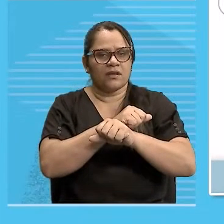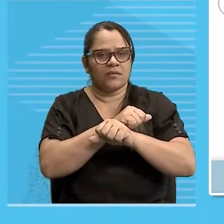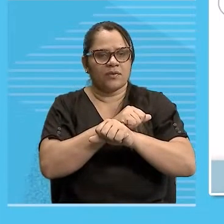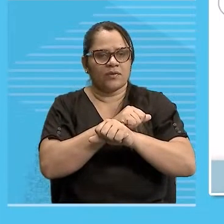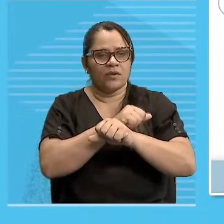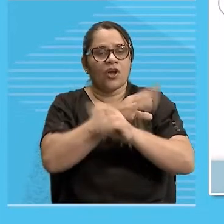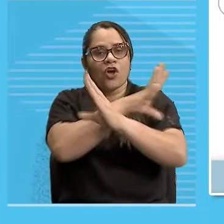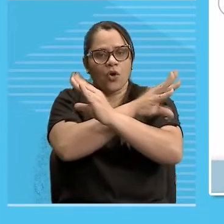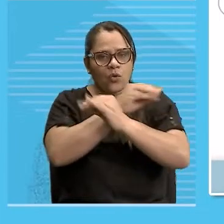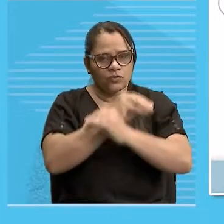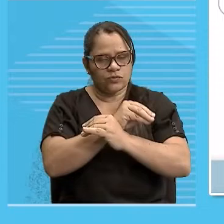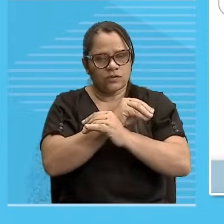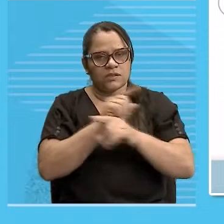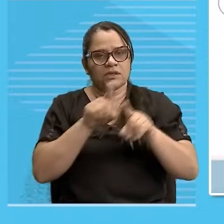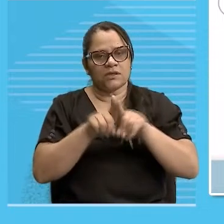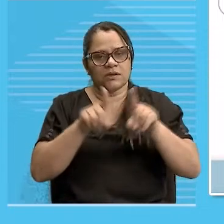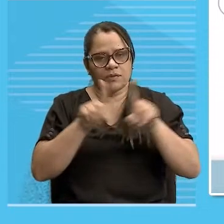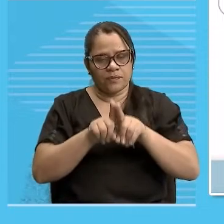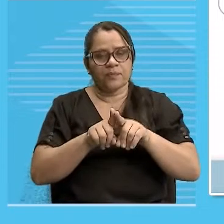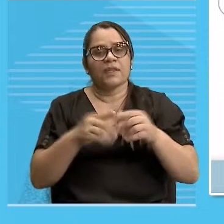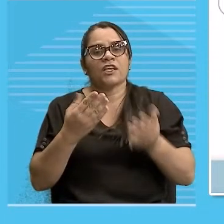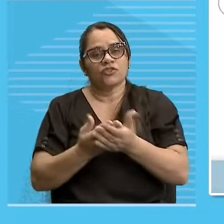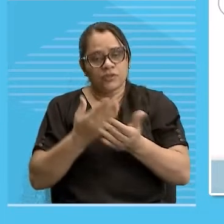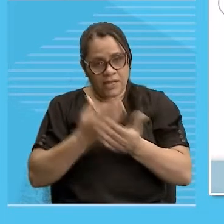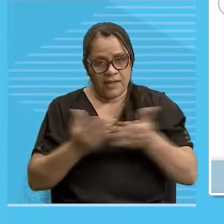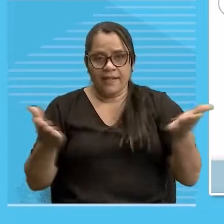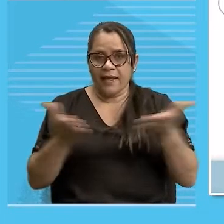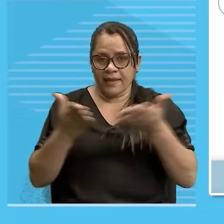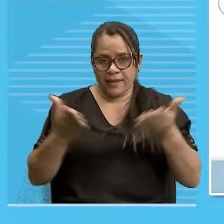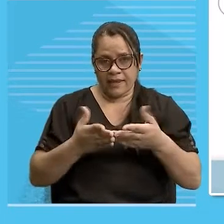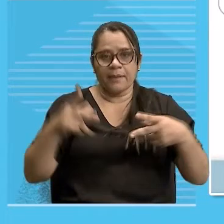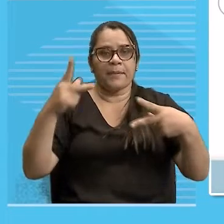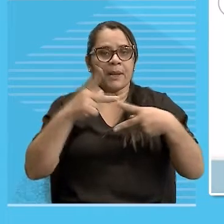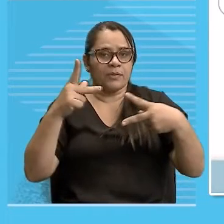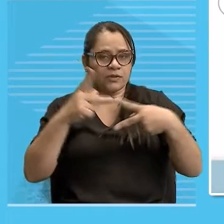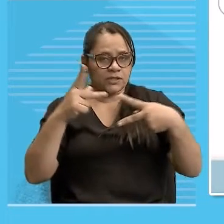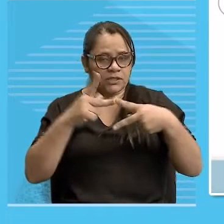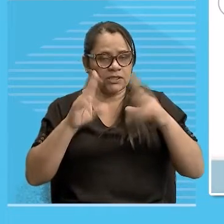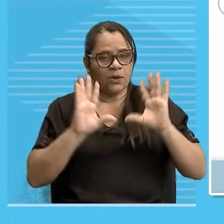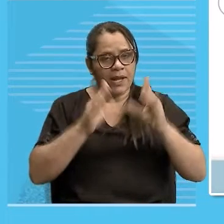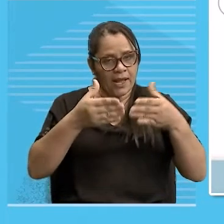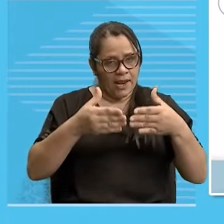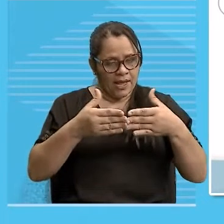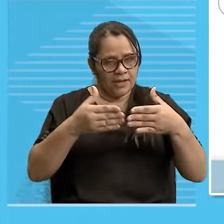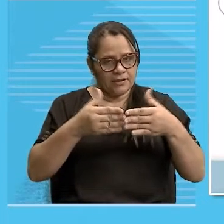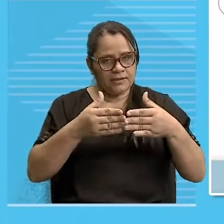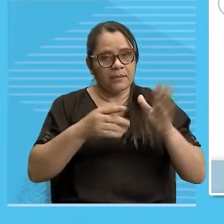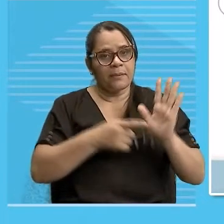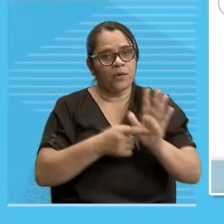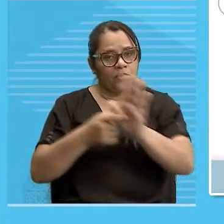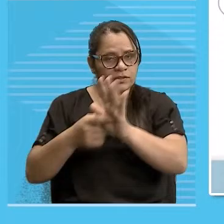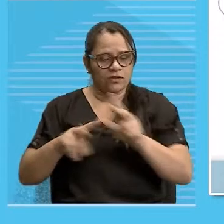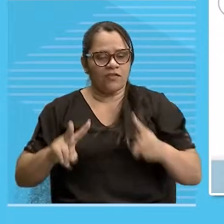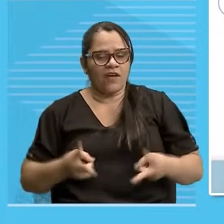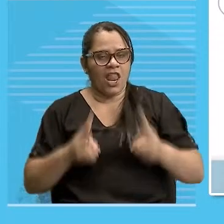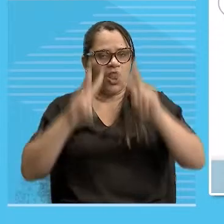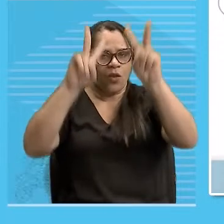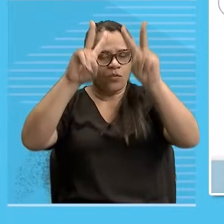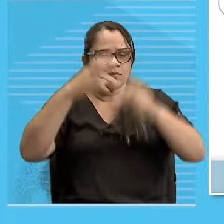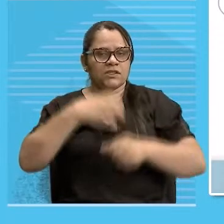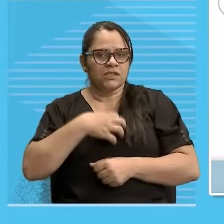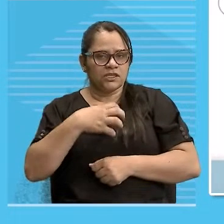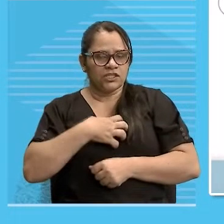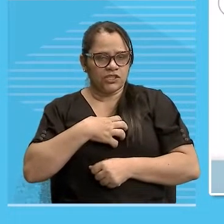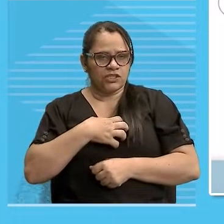tenho certeza de advérbio e preposição que já foram estudadas aqui, você sabe que elas vão apresentar um valor de sentido, né? Na maioria das